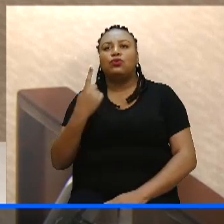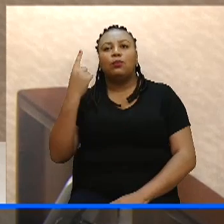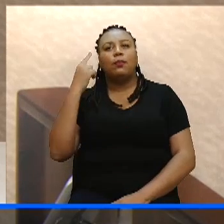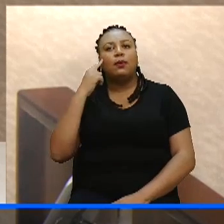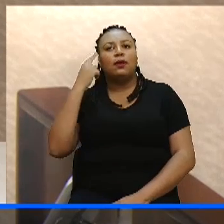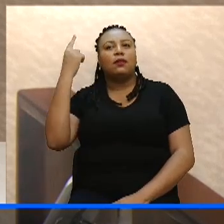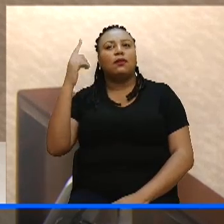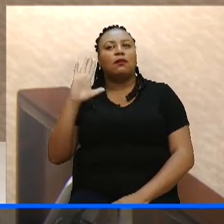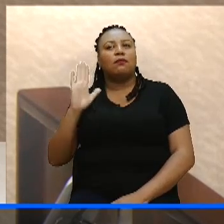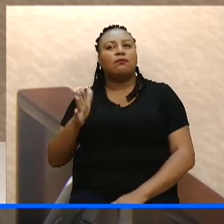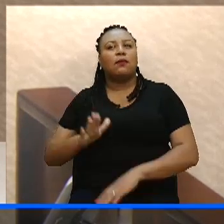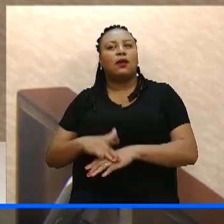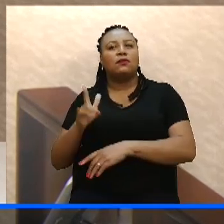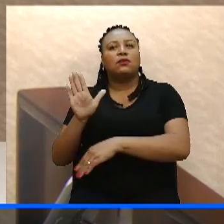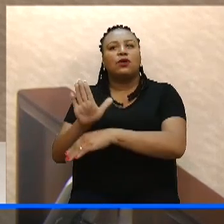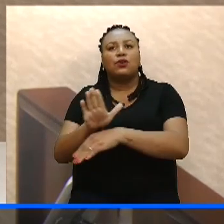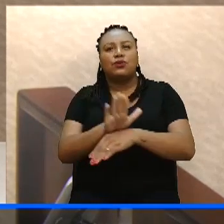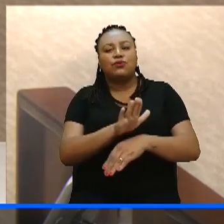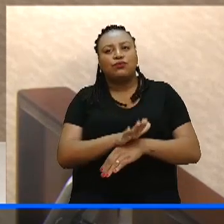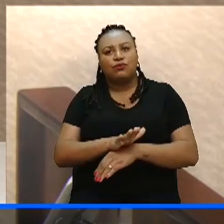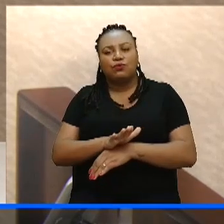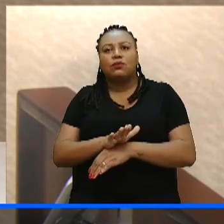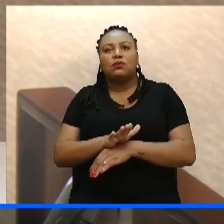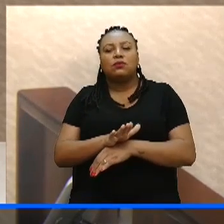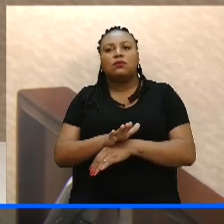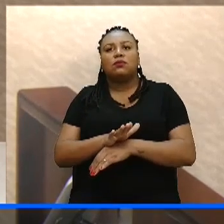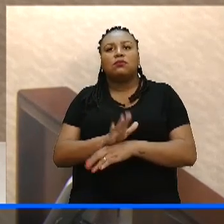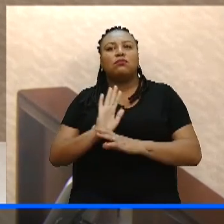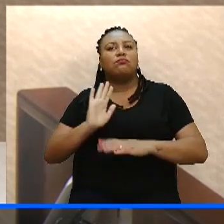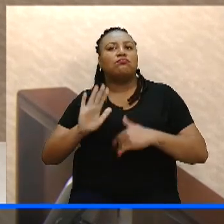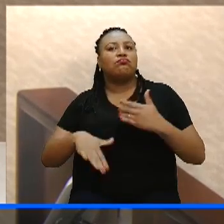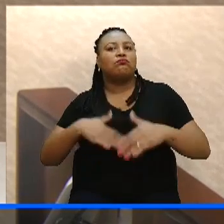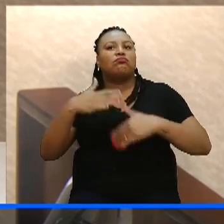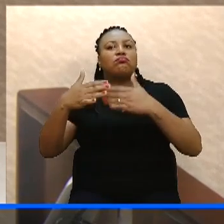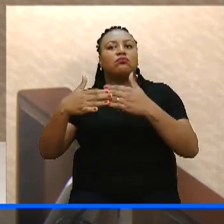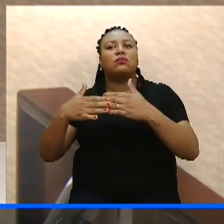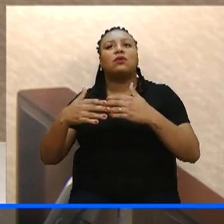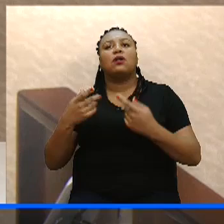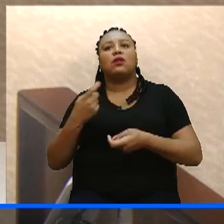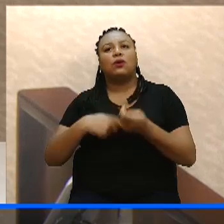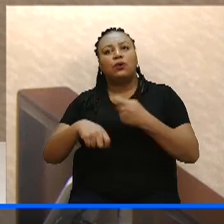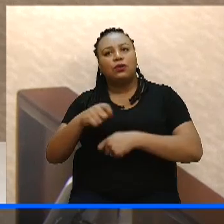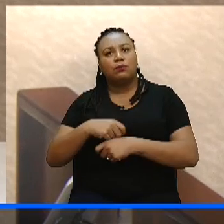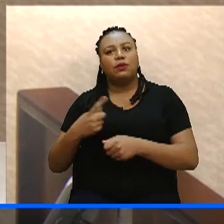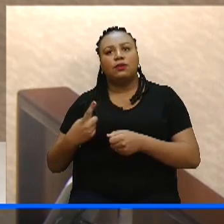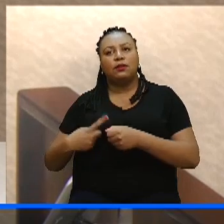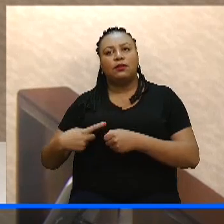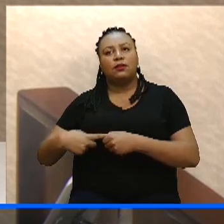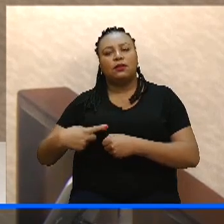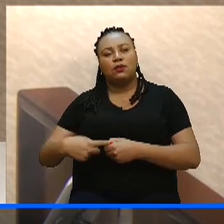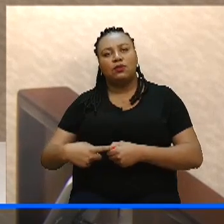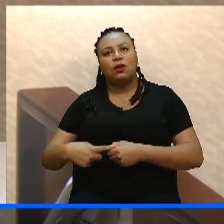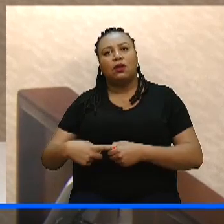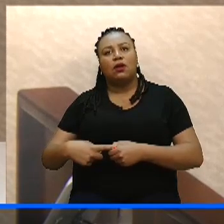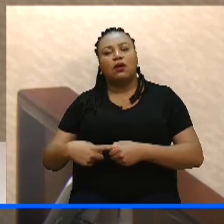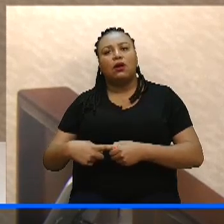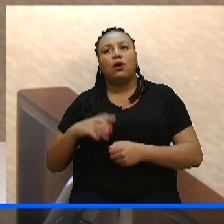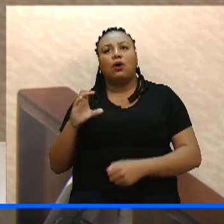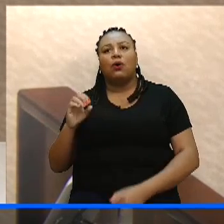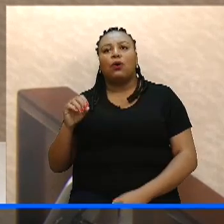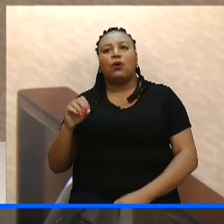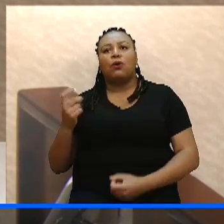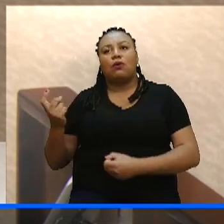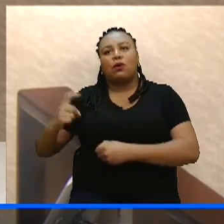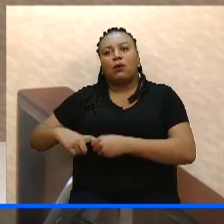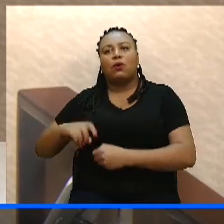que mais contribuem para o desenvolvimento e para a economia dos municípios o consórcio